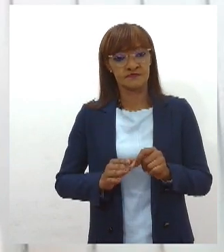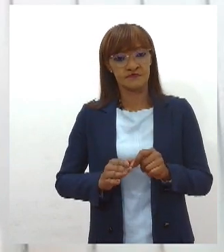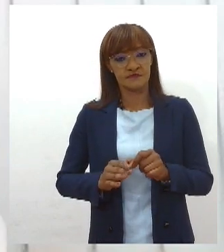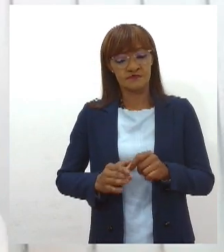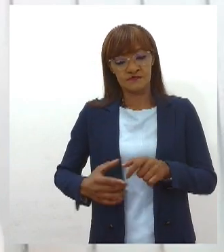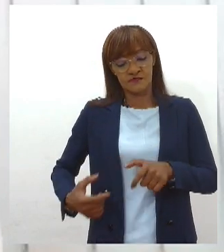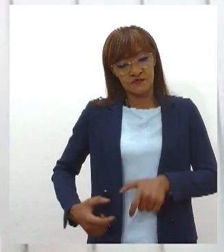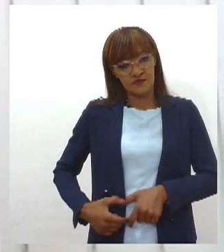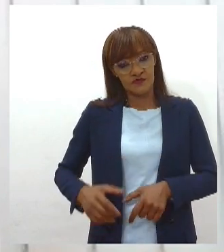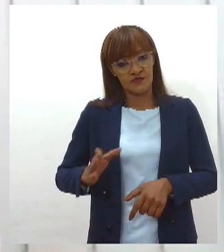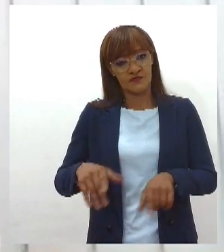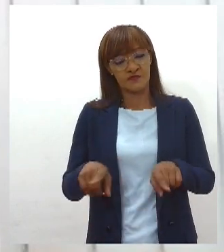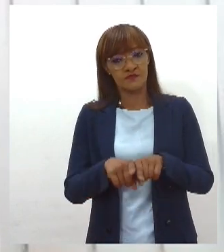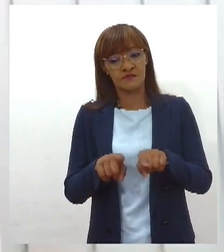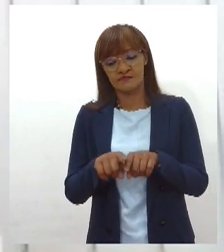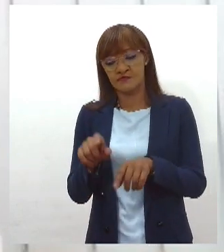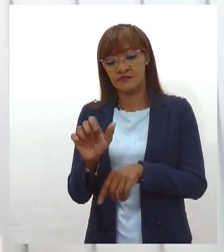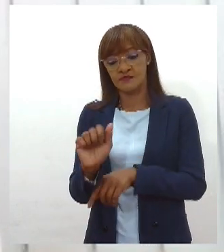do ânus. Então,